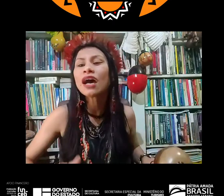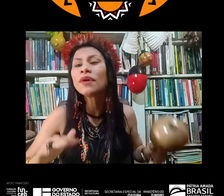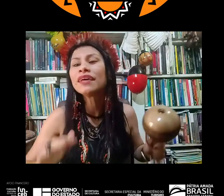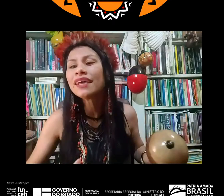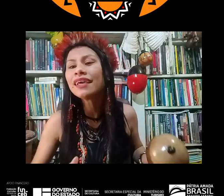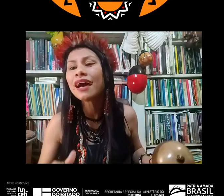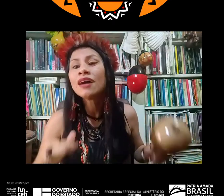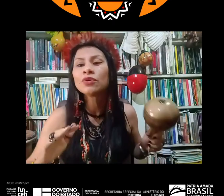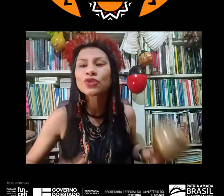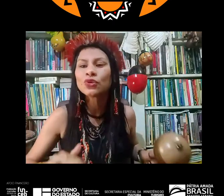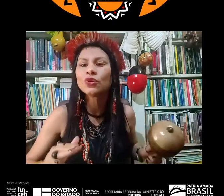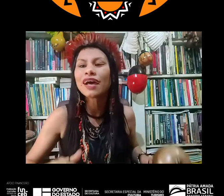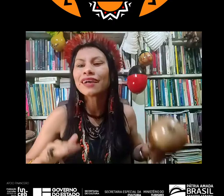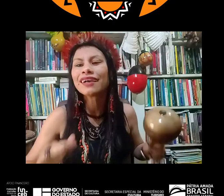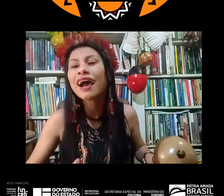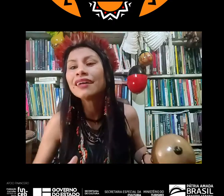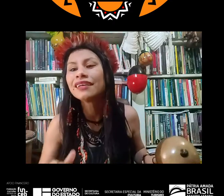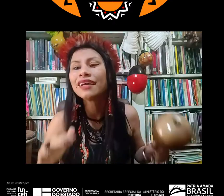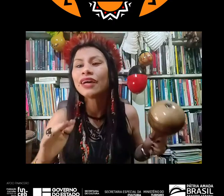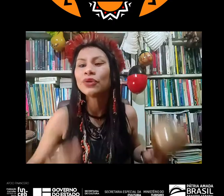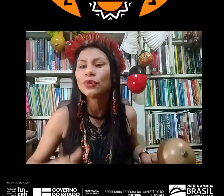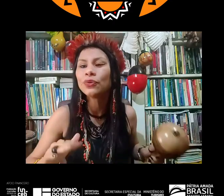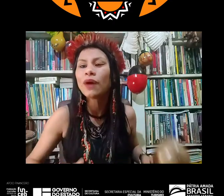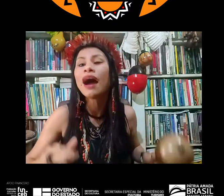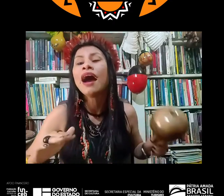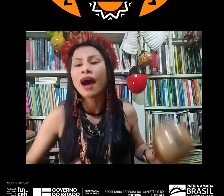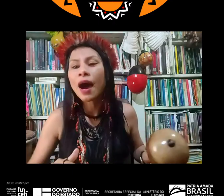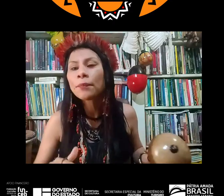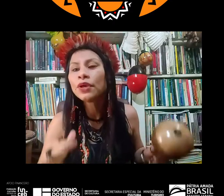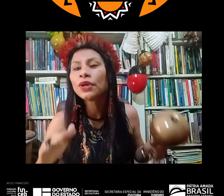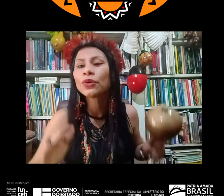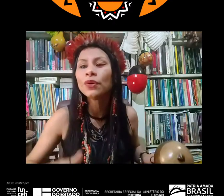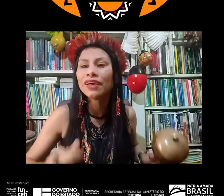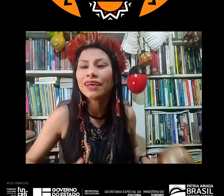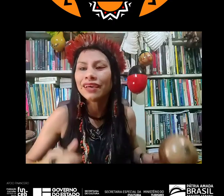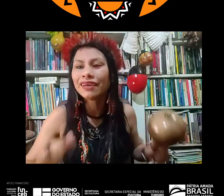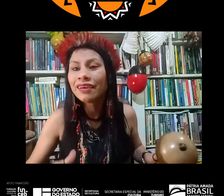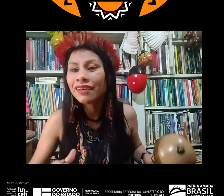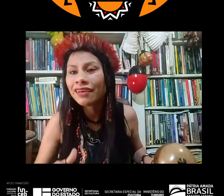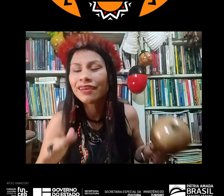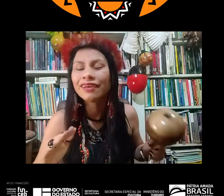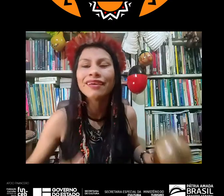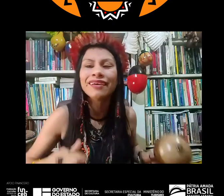Meu atal iria tan a uca supuera e a pai com